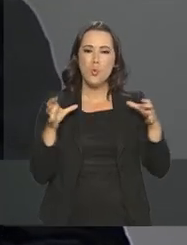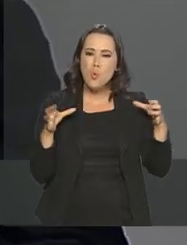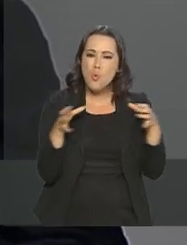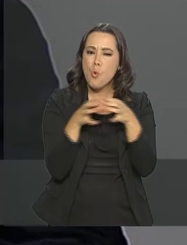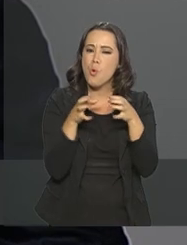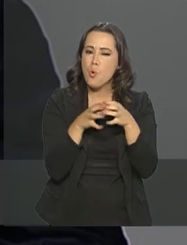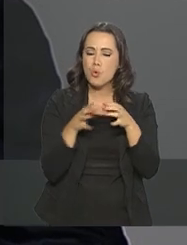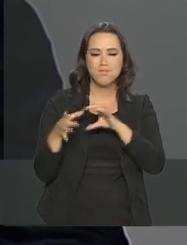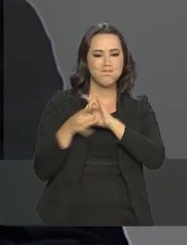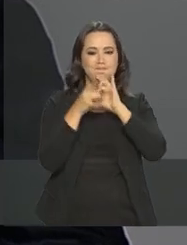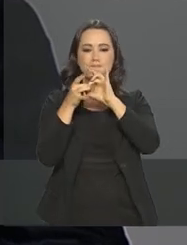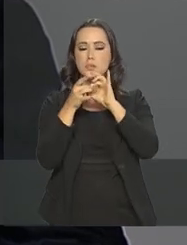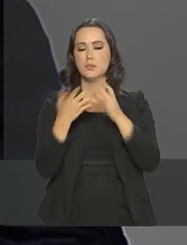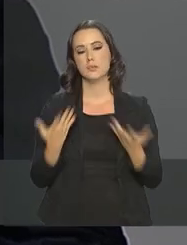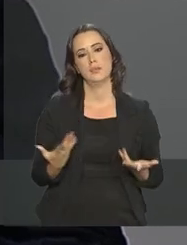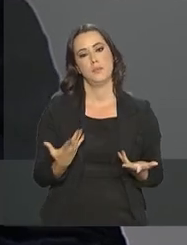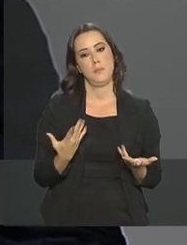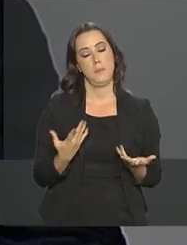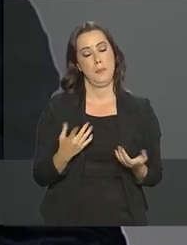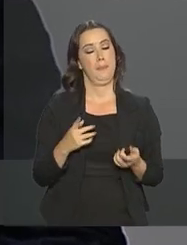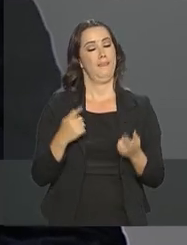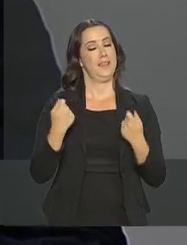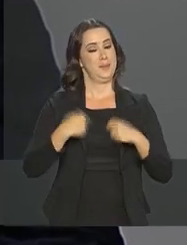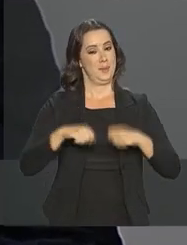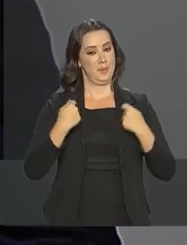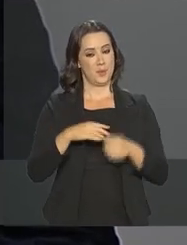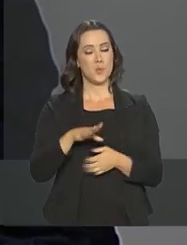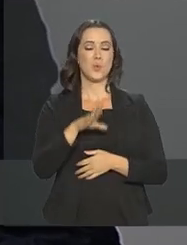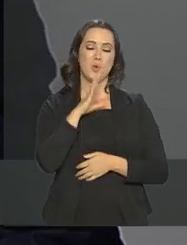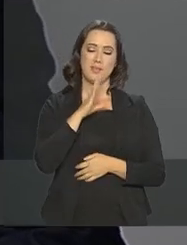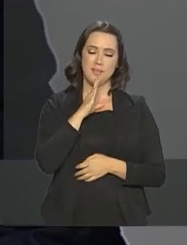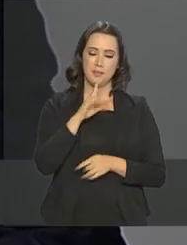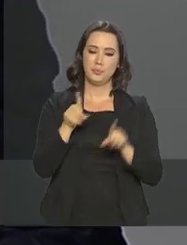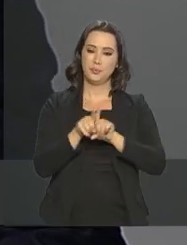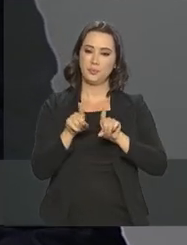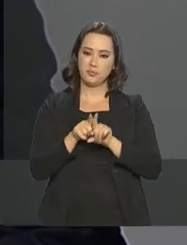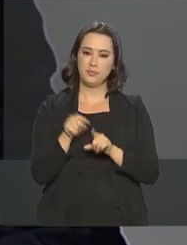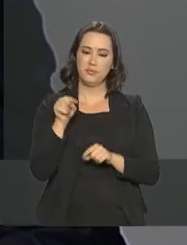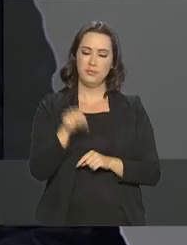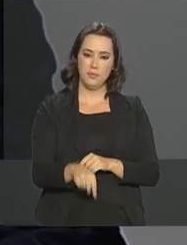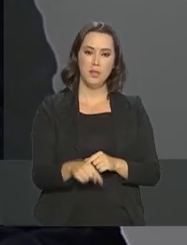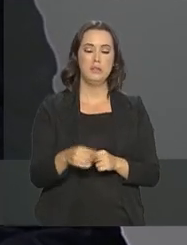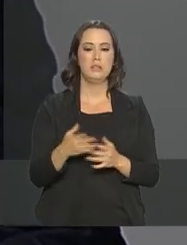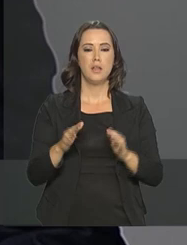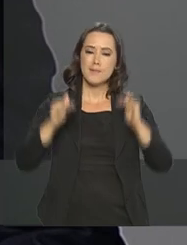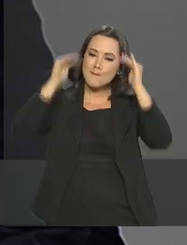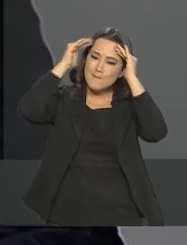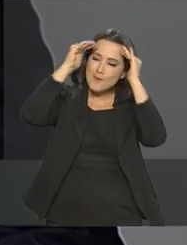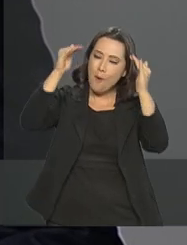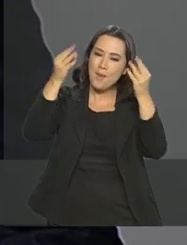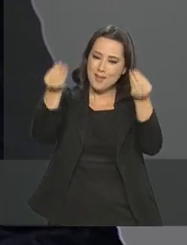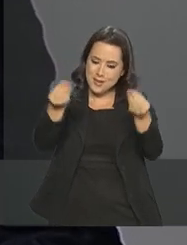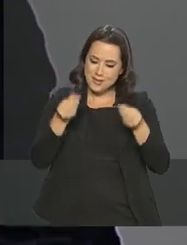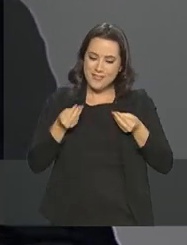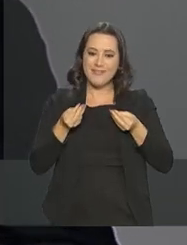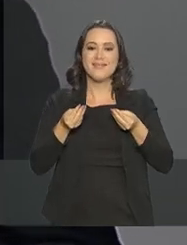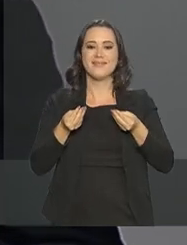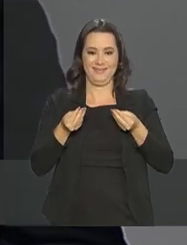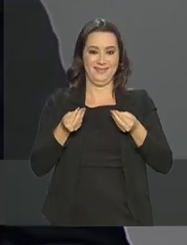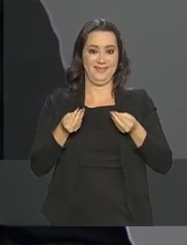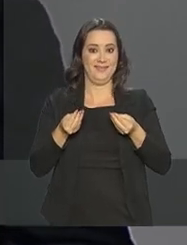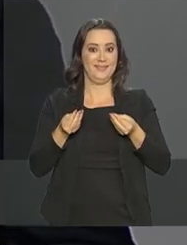mais do que isso agora devo reconhecer a viúva do sul que nesta homenagem que lhe foi prestada